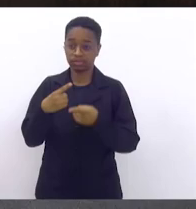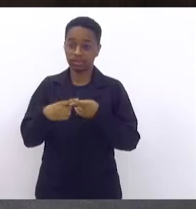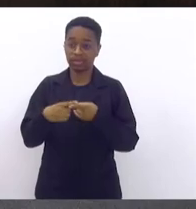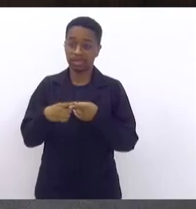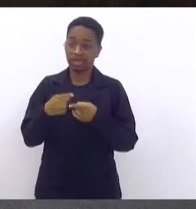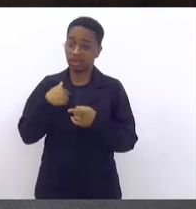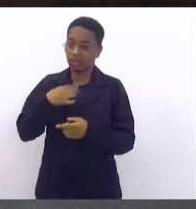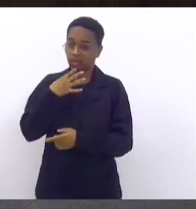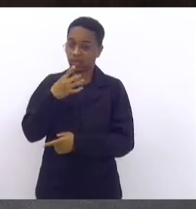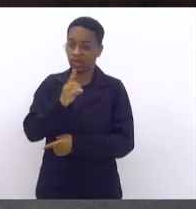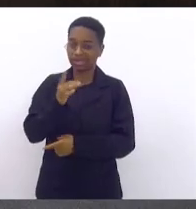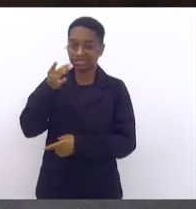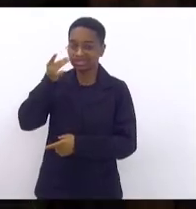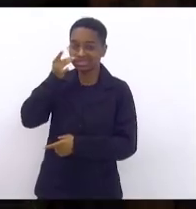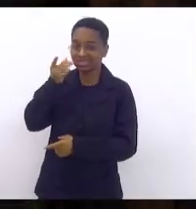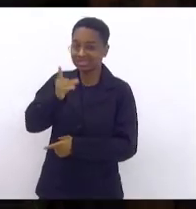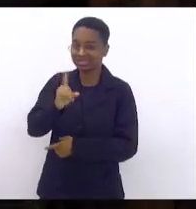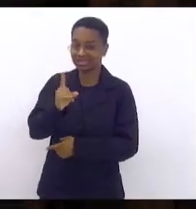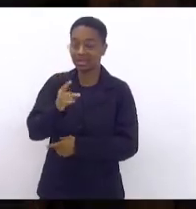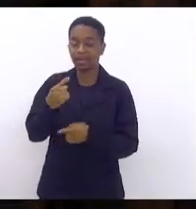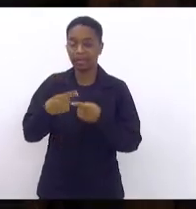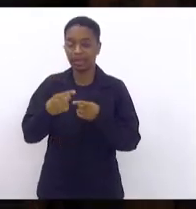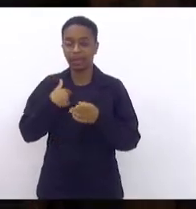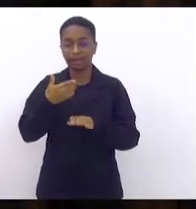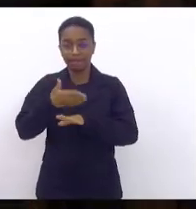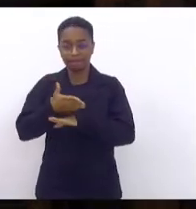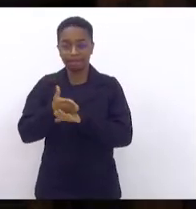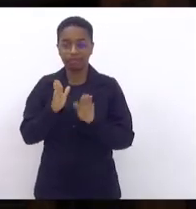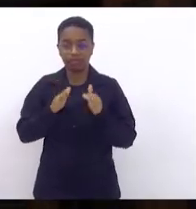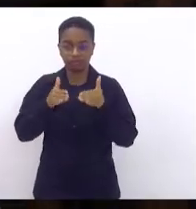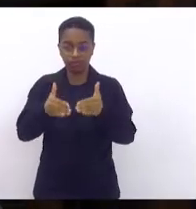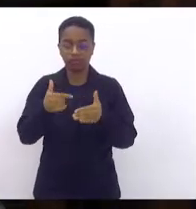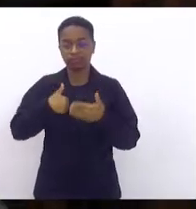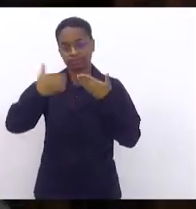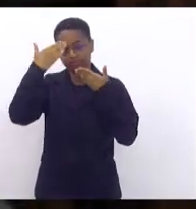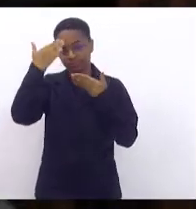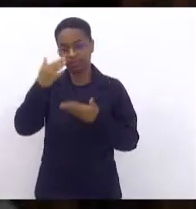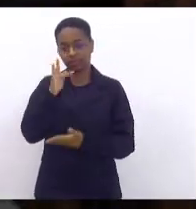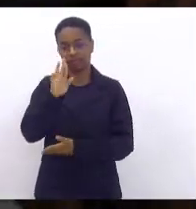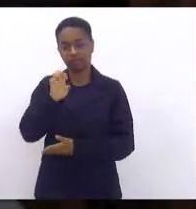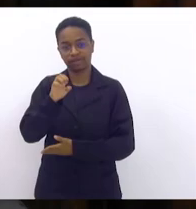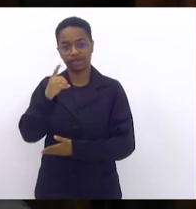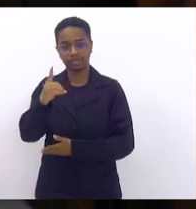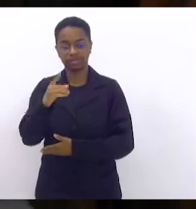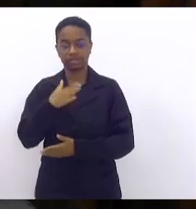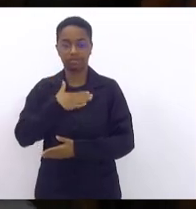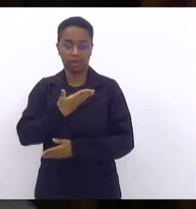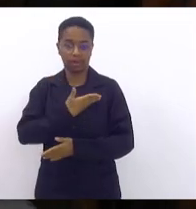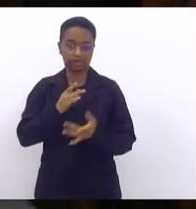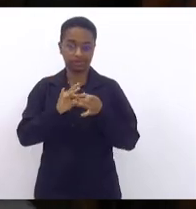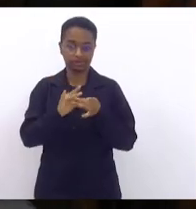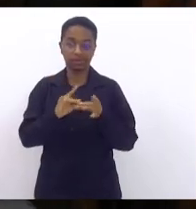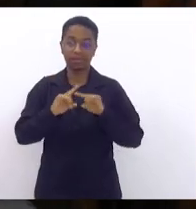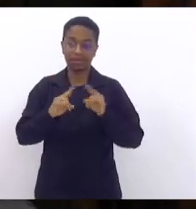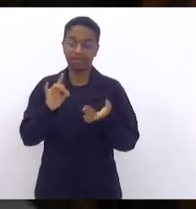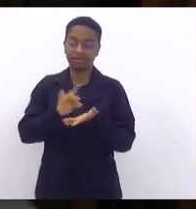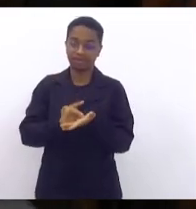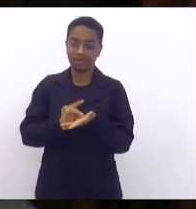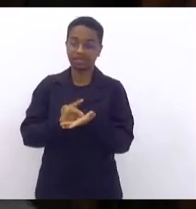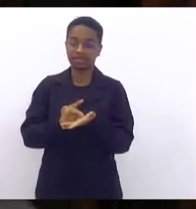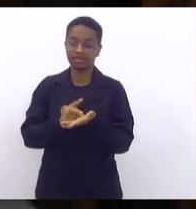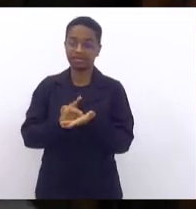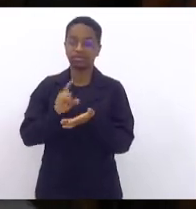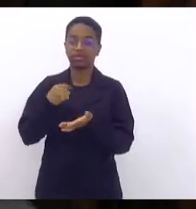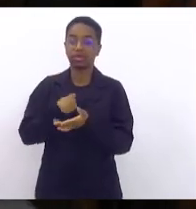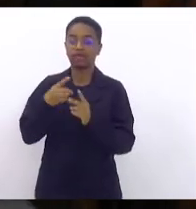a conhecia pessoalmente porque eu faço parte do fórum Quero agradecer o Fred quem é meu companheiro de fórum mas realmente a gente estava na